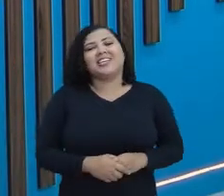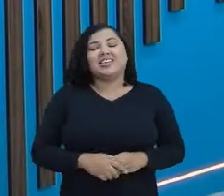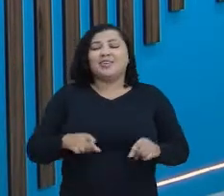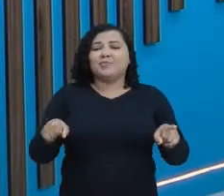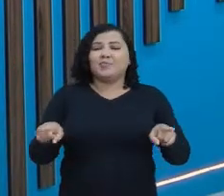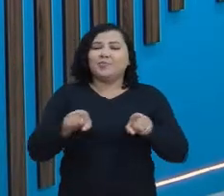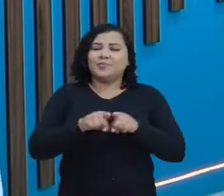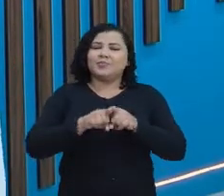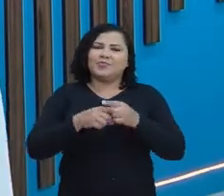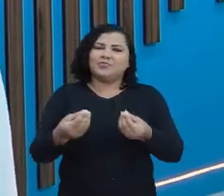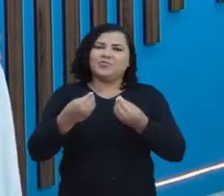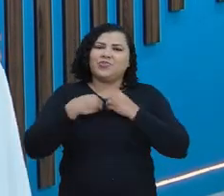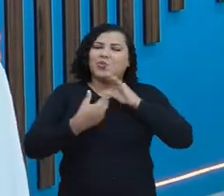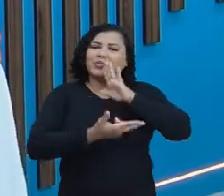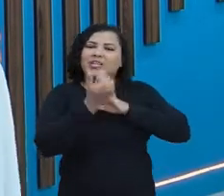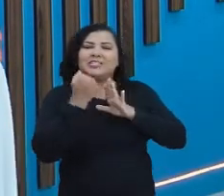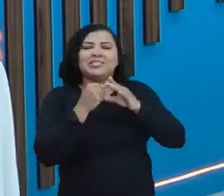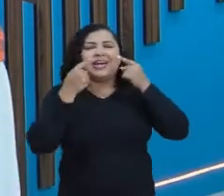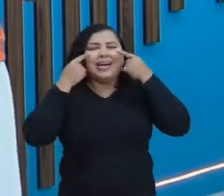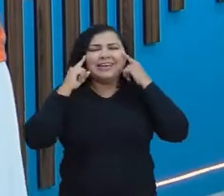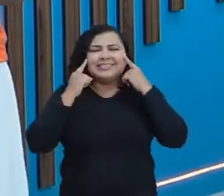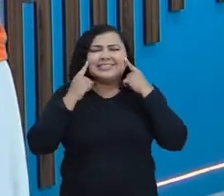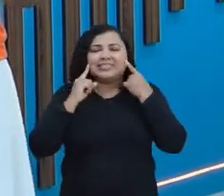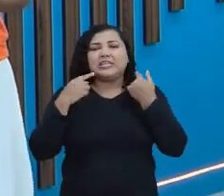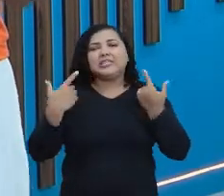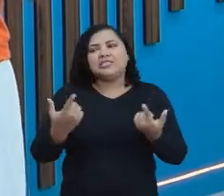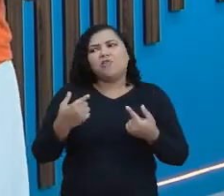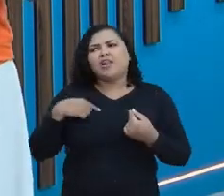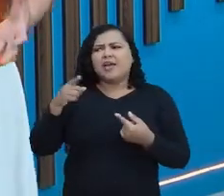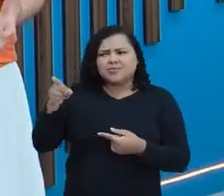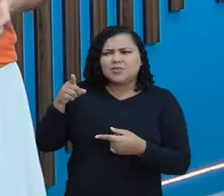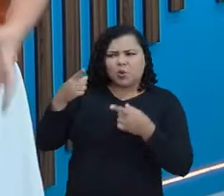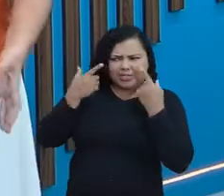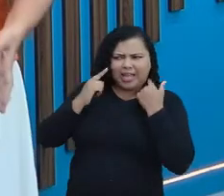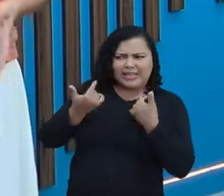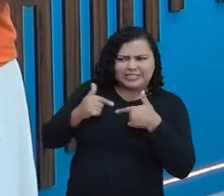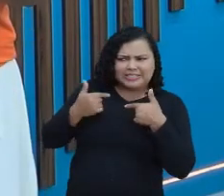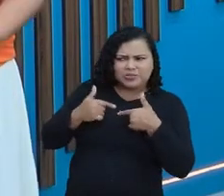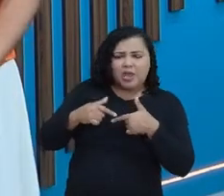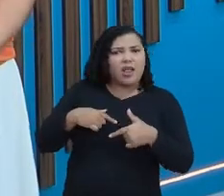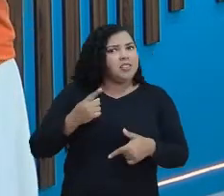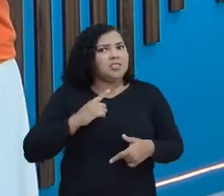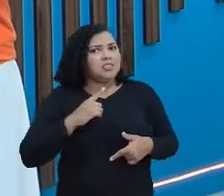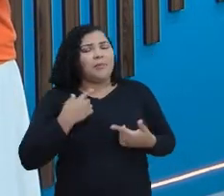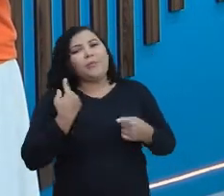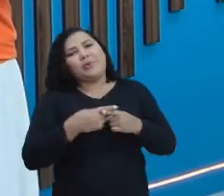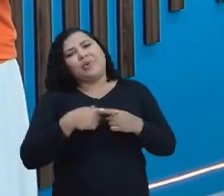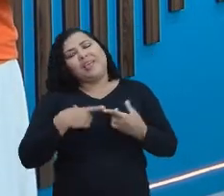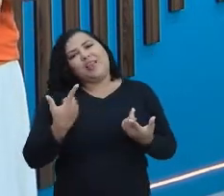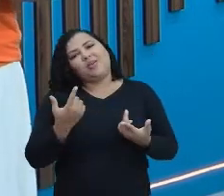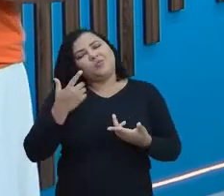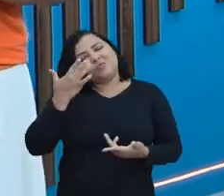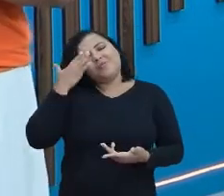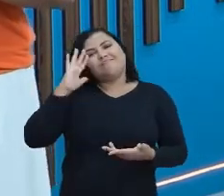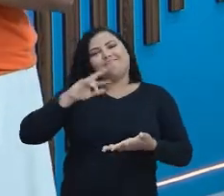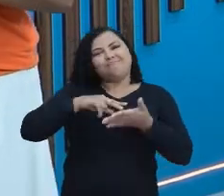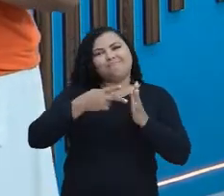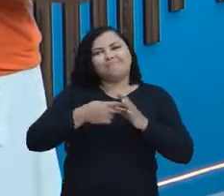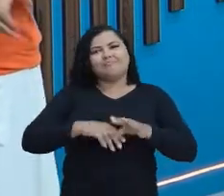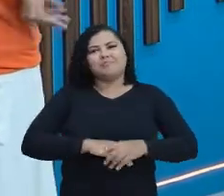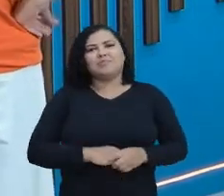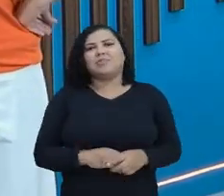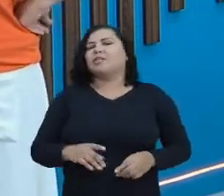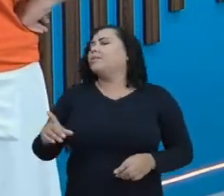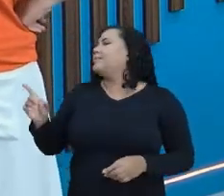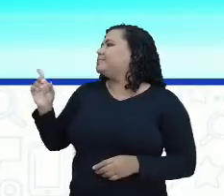né? Por quê? Porque a gente vai emprestando os sentidos e contextos do modo de como a gente interpreta. E